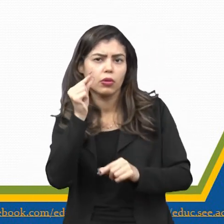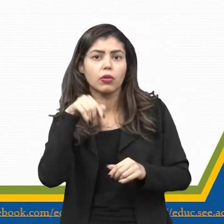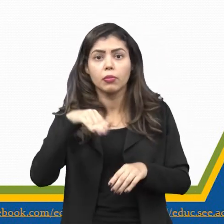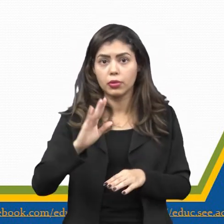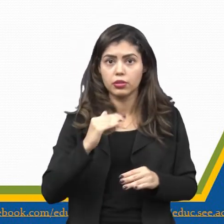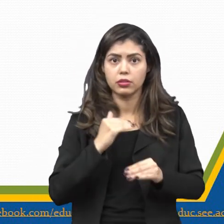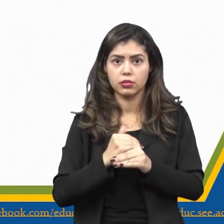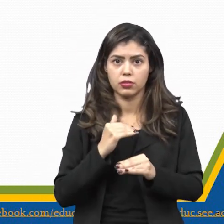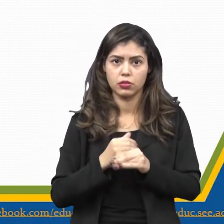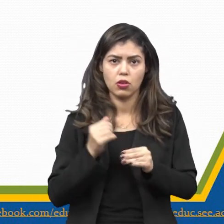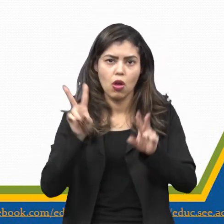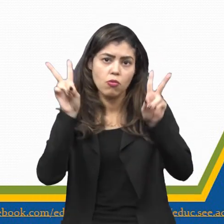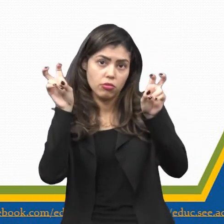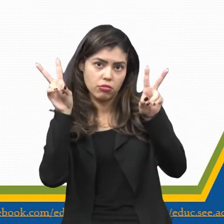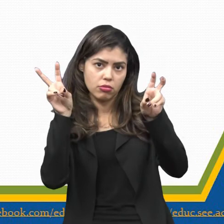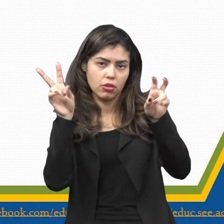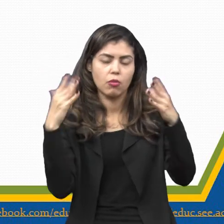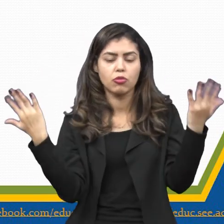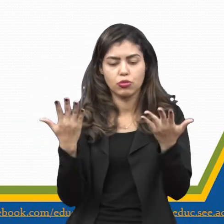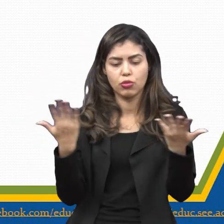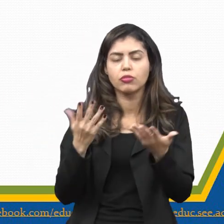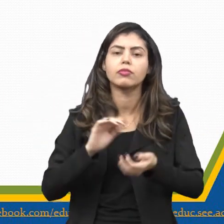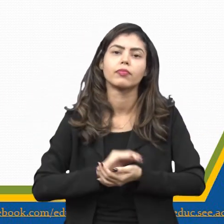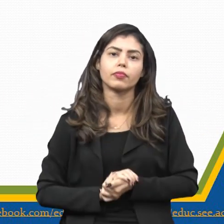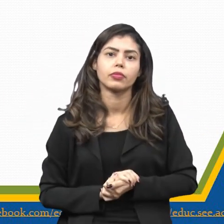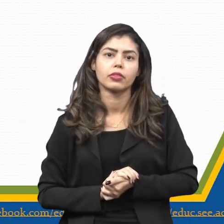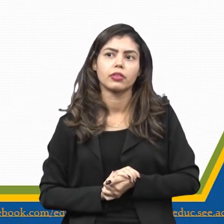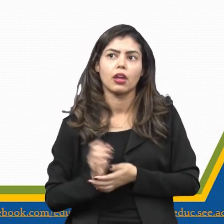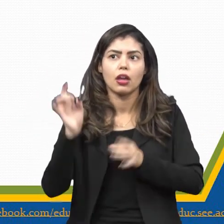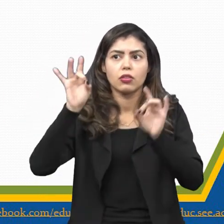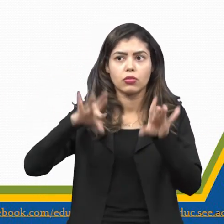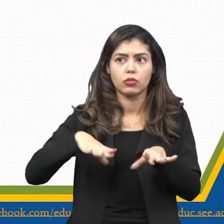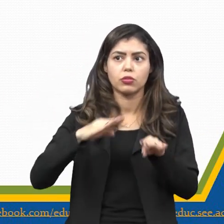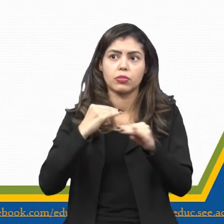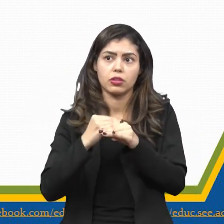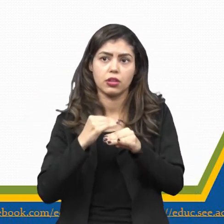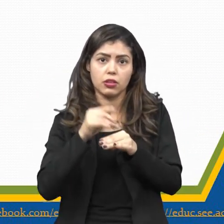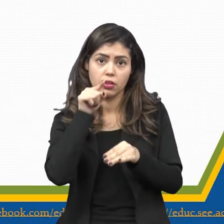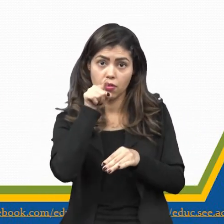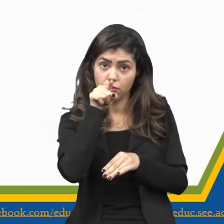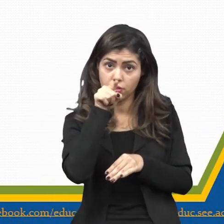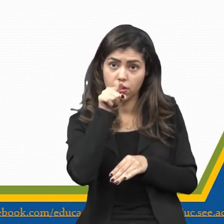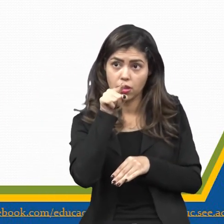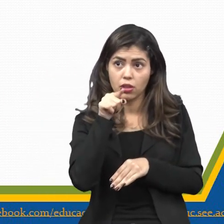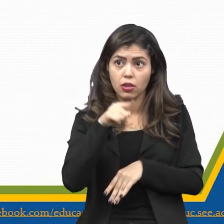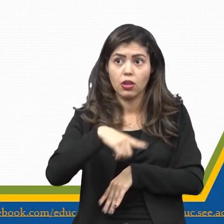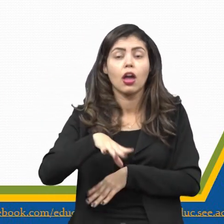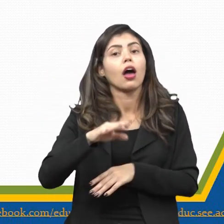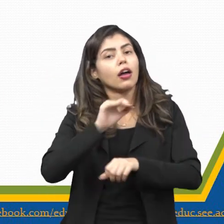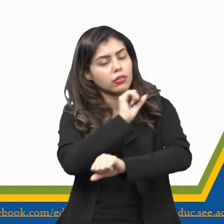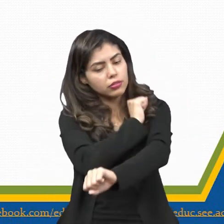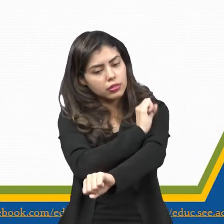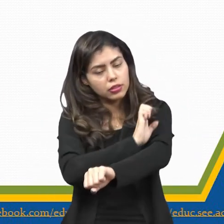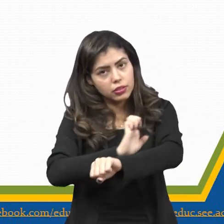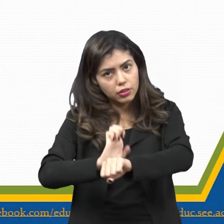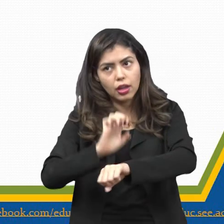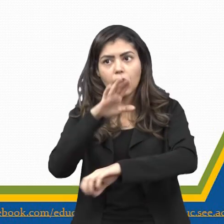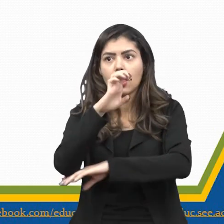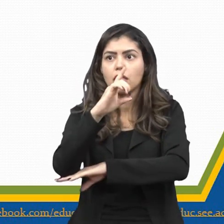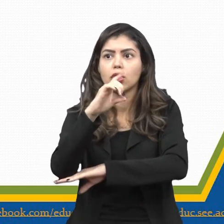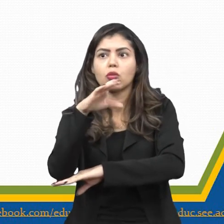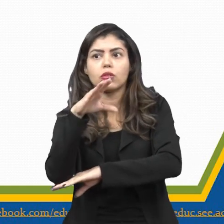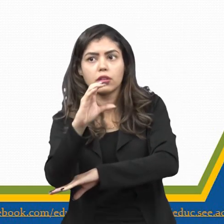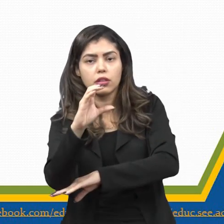mais sobre o assunto da nossa aula de hoje. Esse último link que eu estou deixando aí para vocês é o link da nossa plataforma